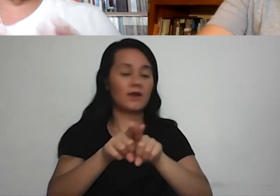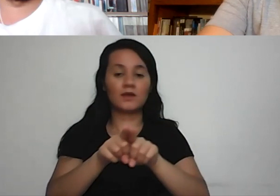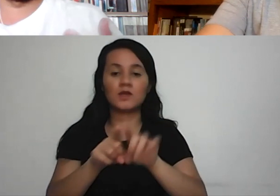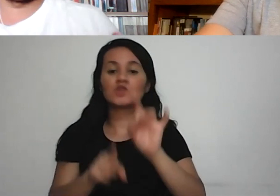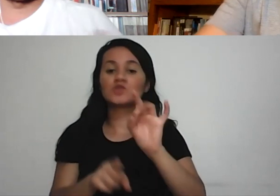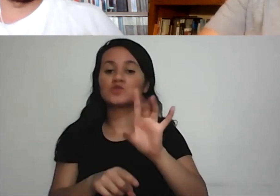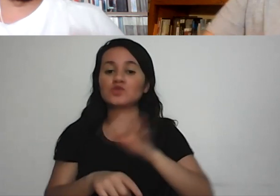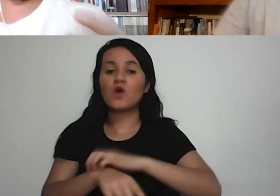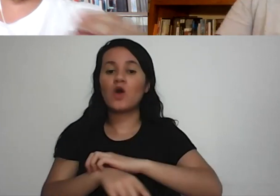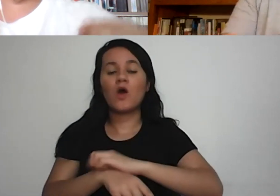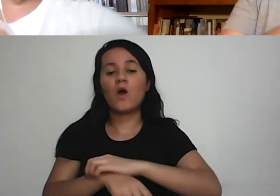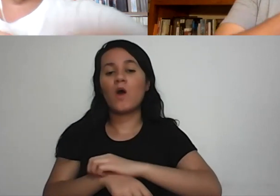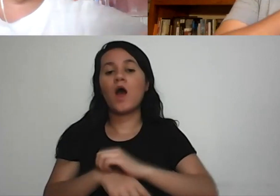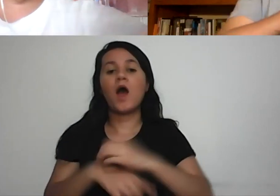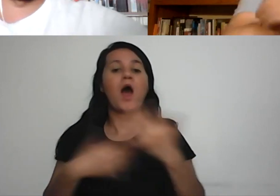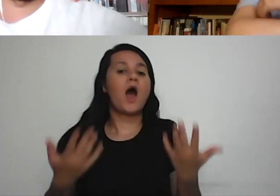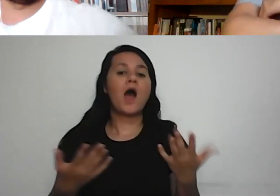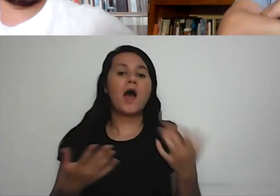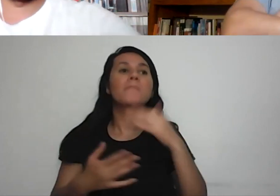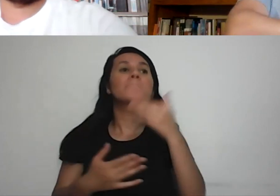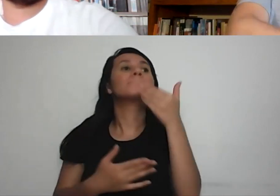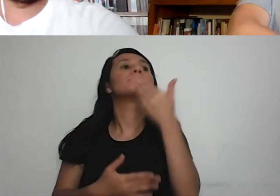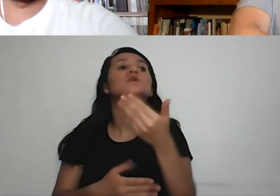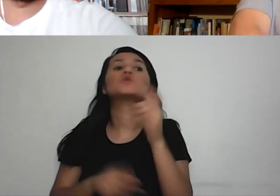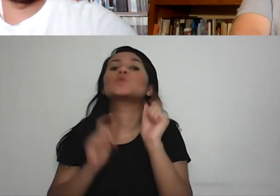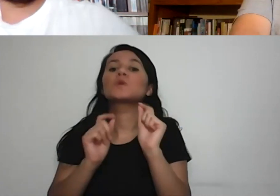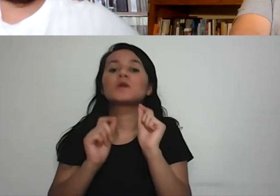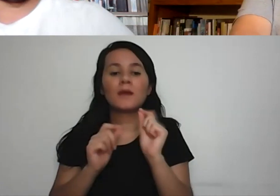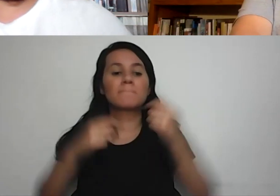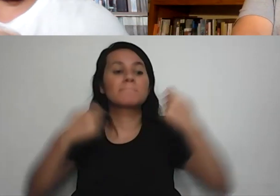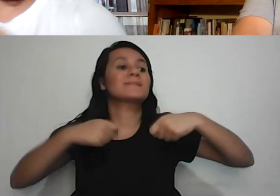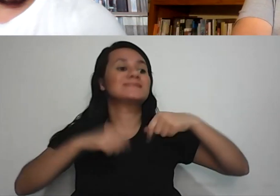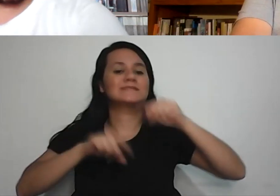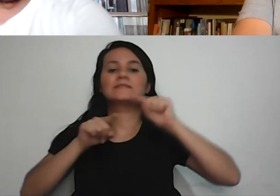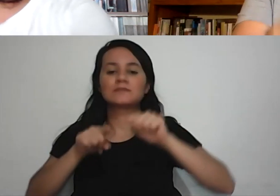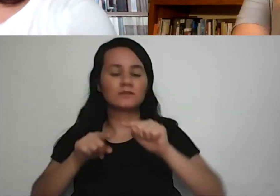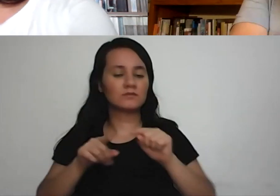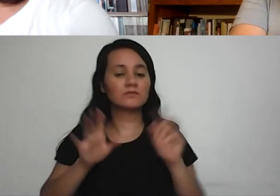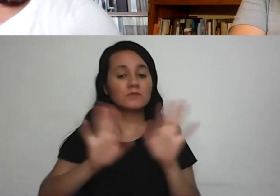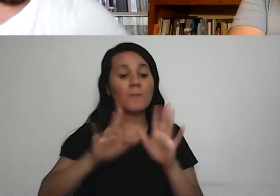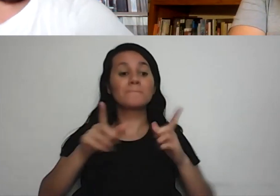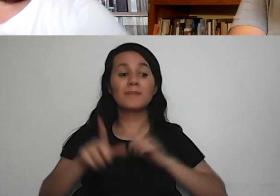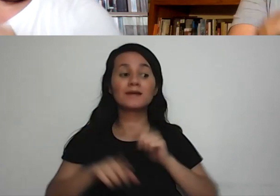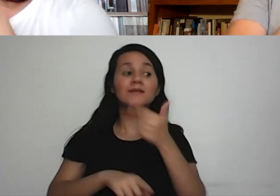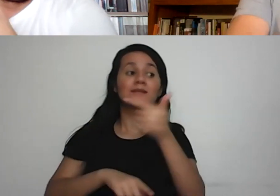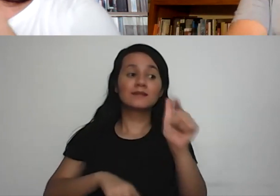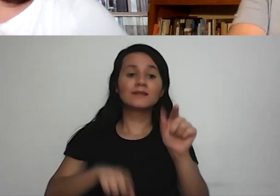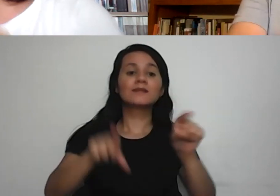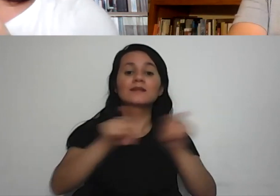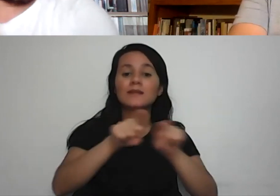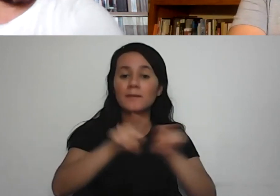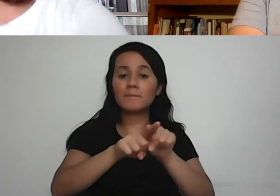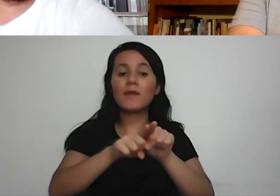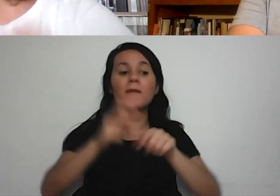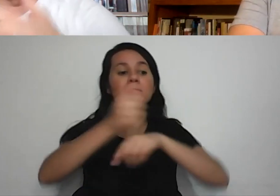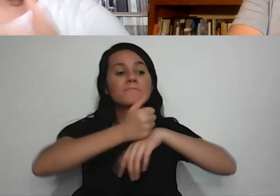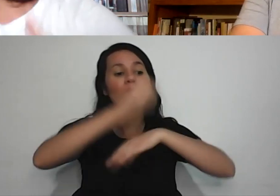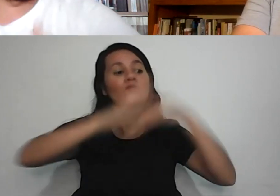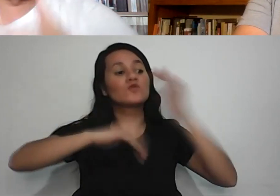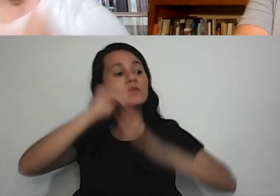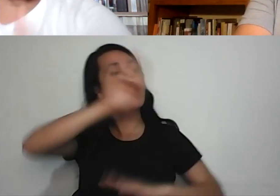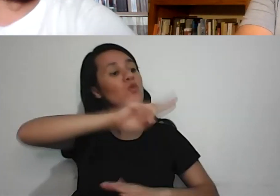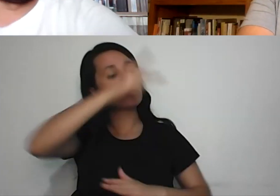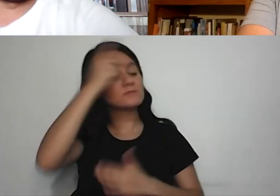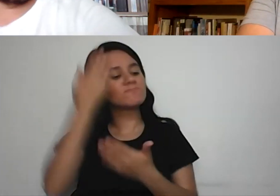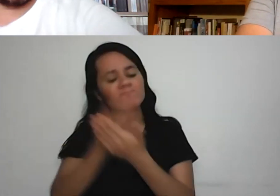simplesmente ser, olha, o que estão pedindo, tem que ter isso. Mas também tem aquilo que os profissionais, que os